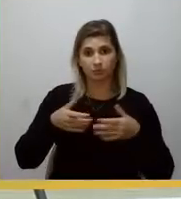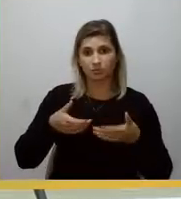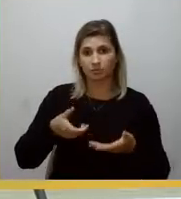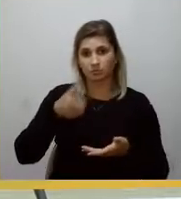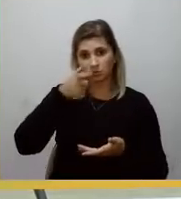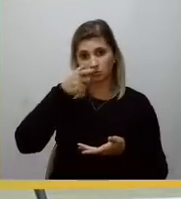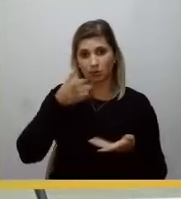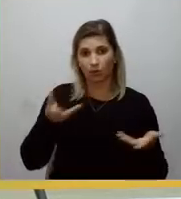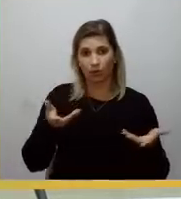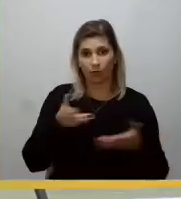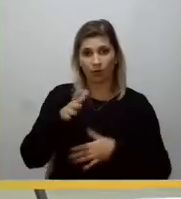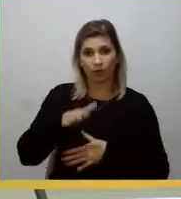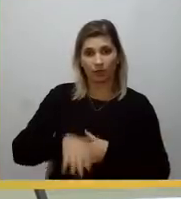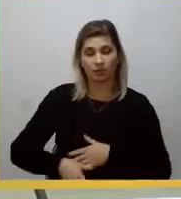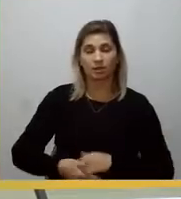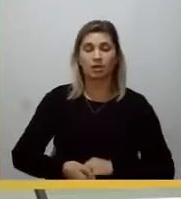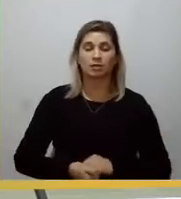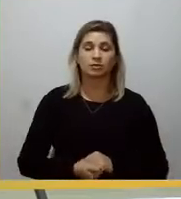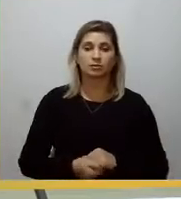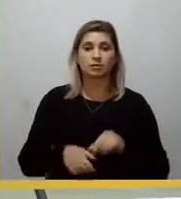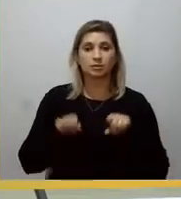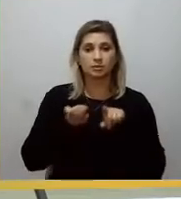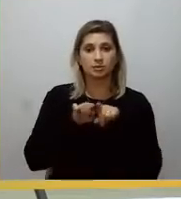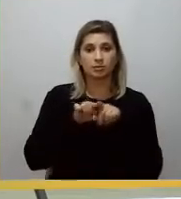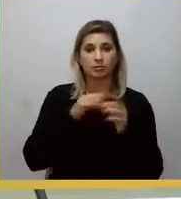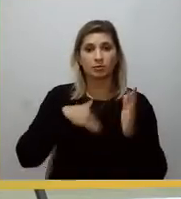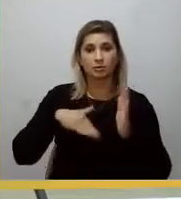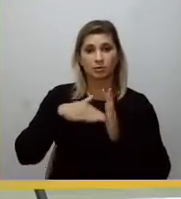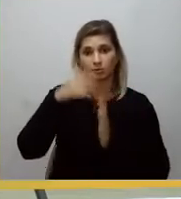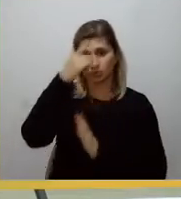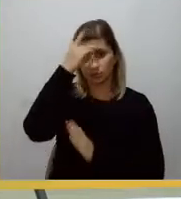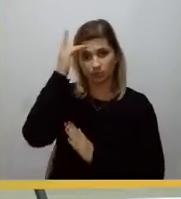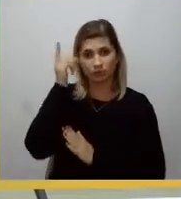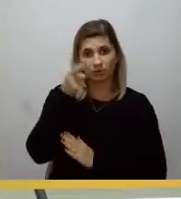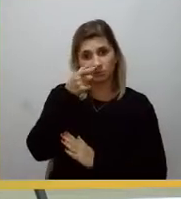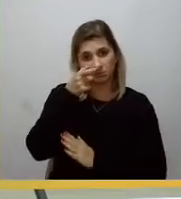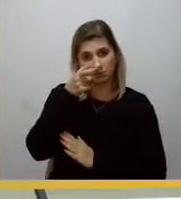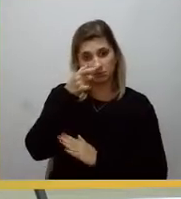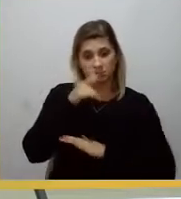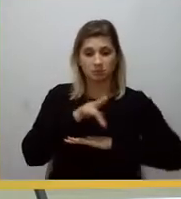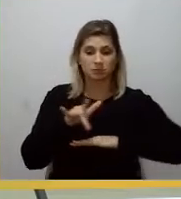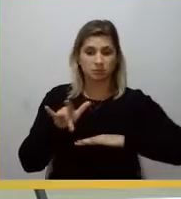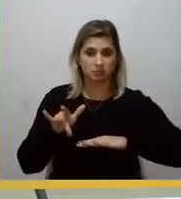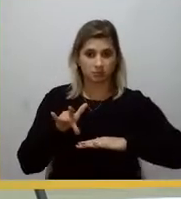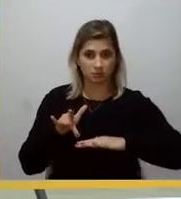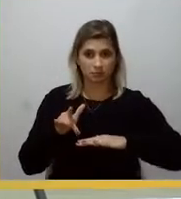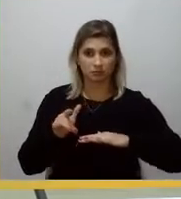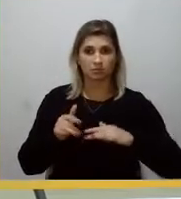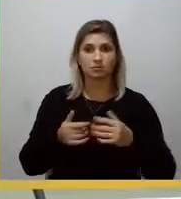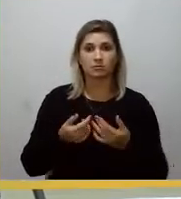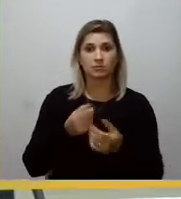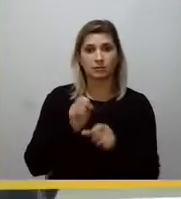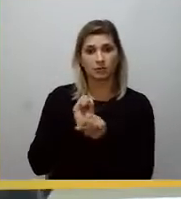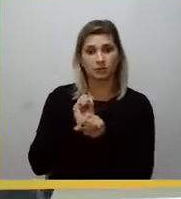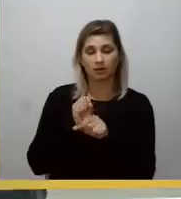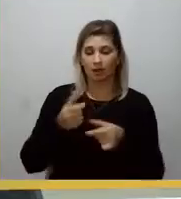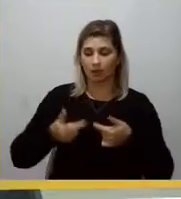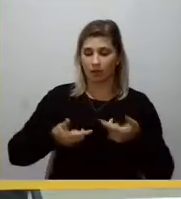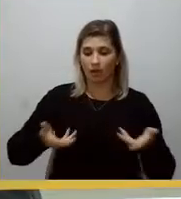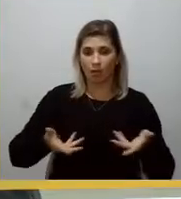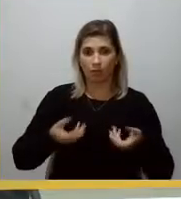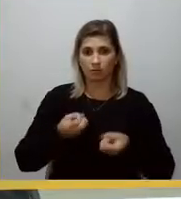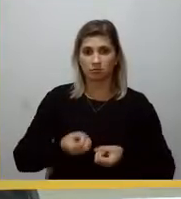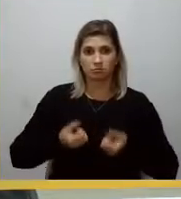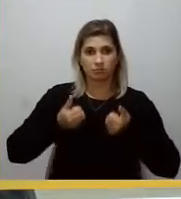de hoje, também todas as pessoas que acompanham pelas redes sociais e esperam um bom trabalho dessa comissão parlamentar de